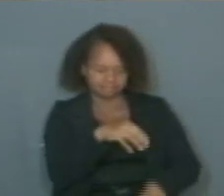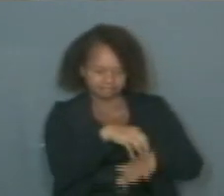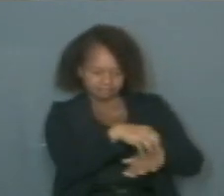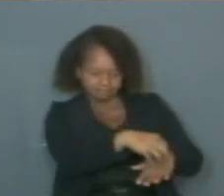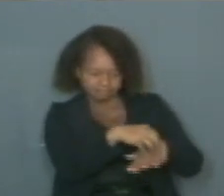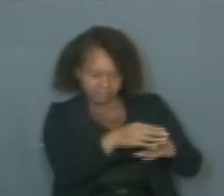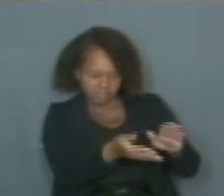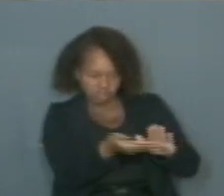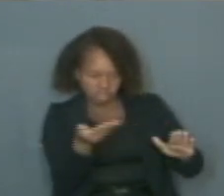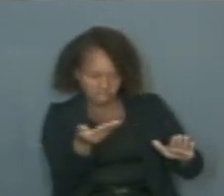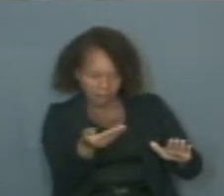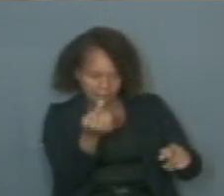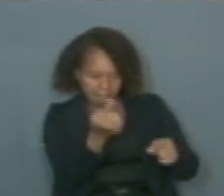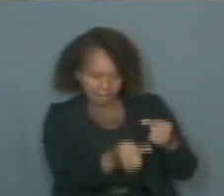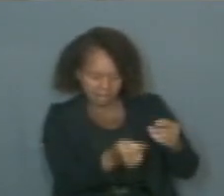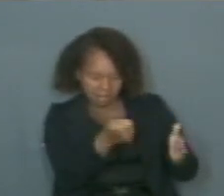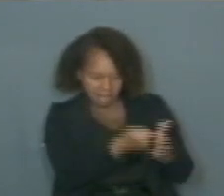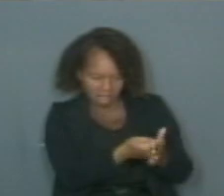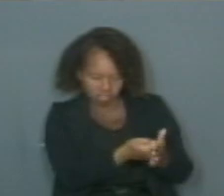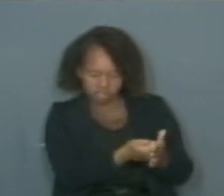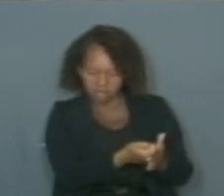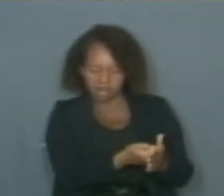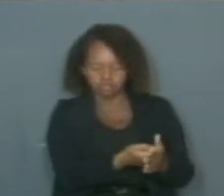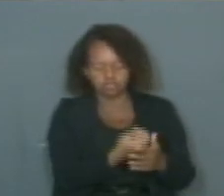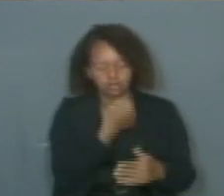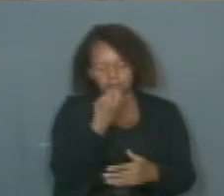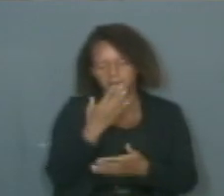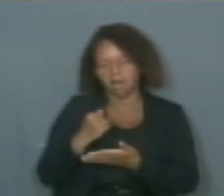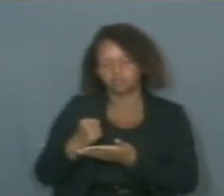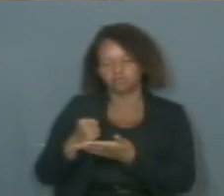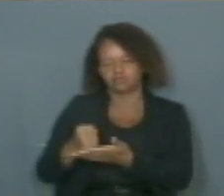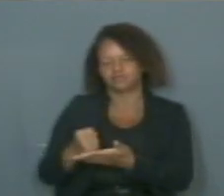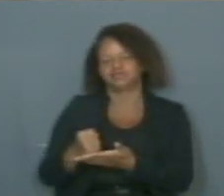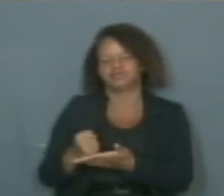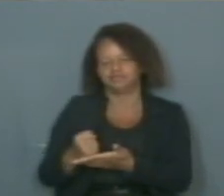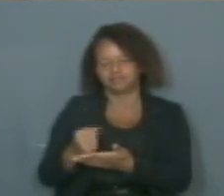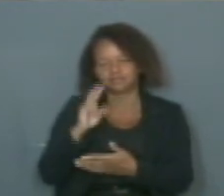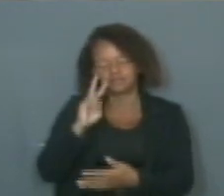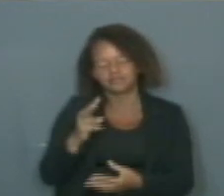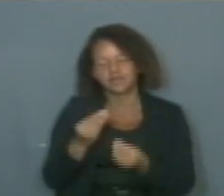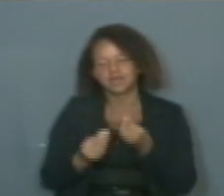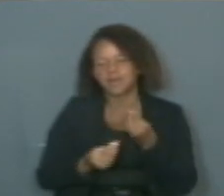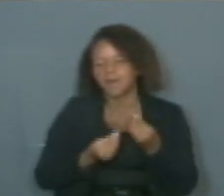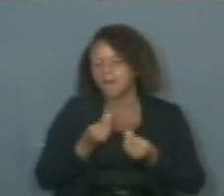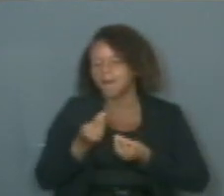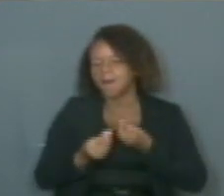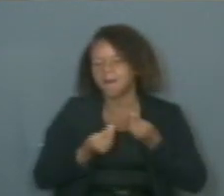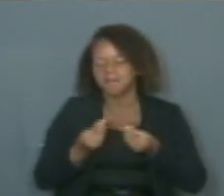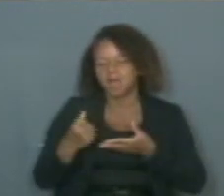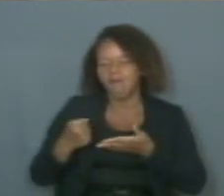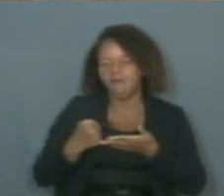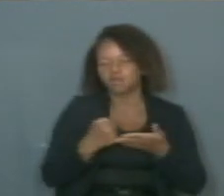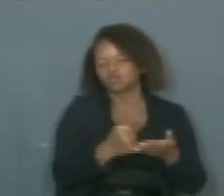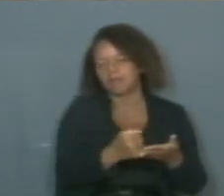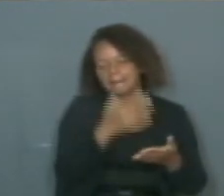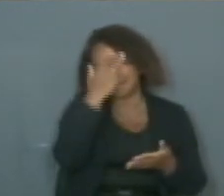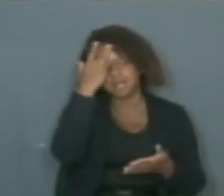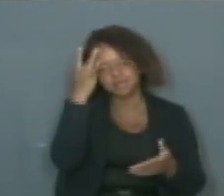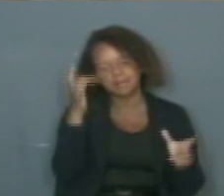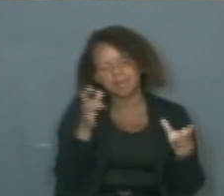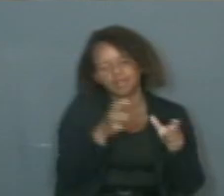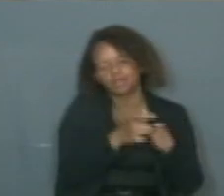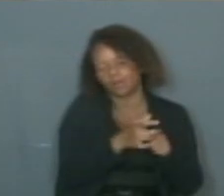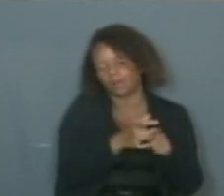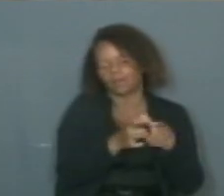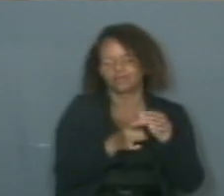dessa isenção, a gente vê como um subsídio, a gente vê como uma forma de ajudar o pequeno. A